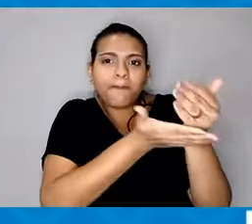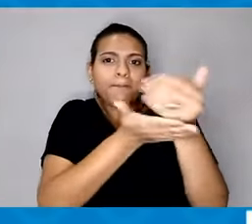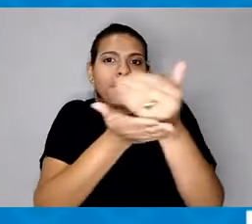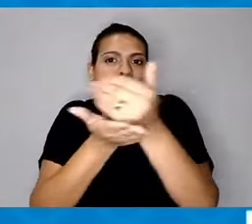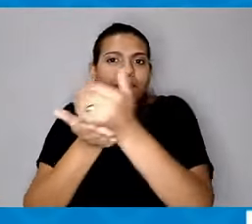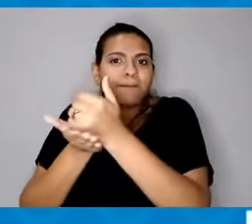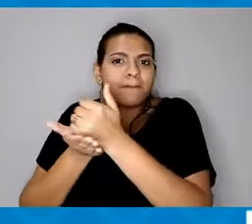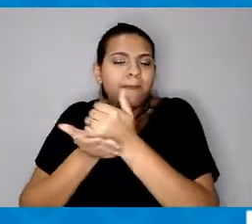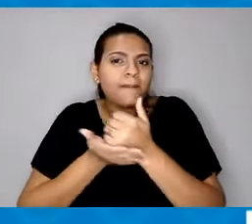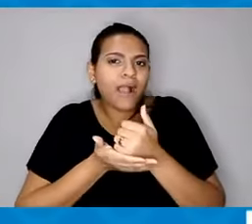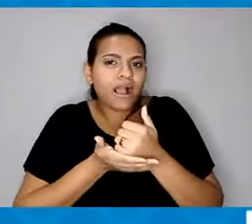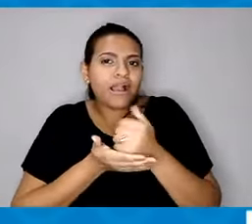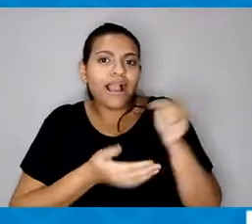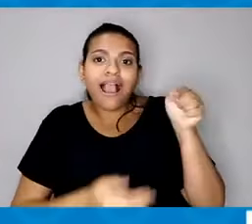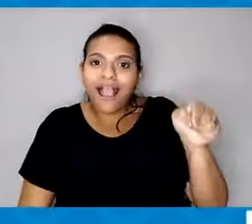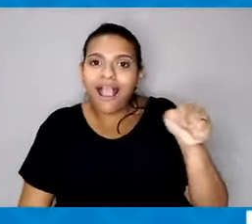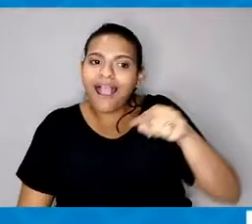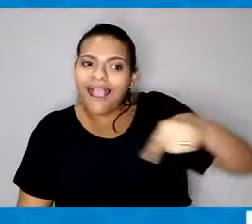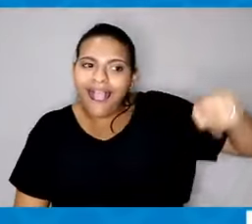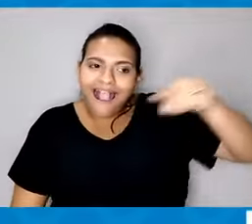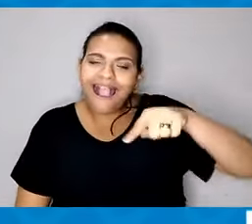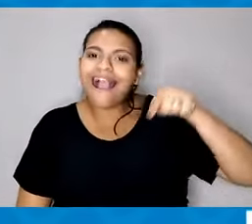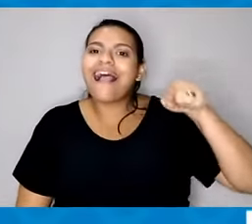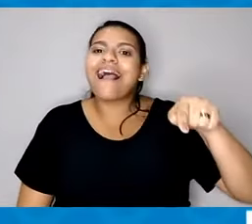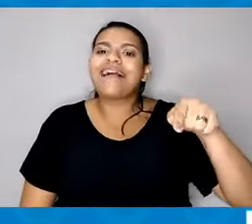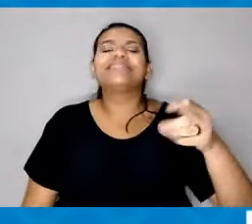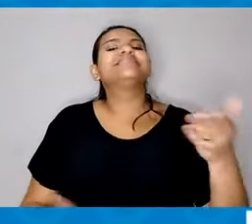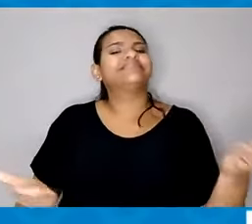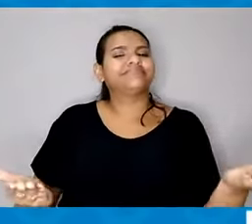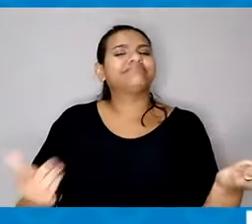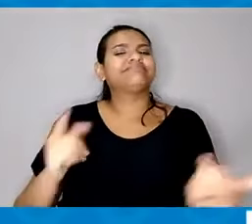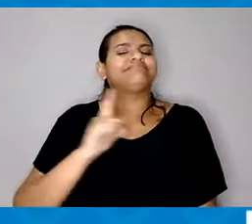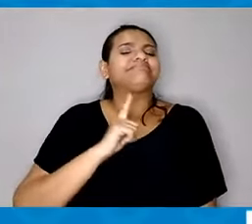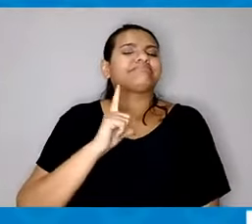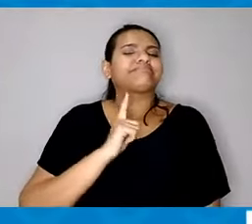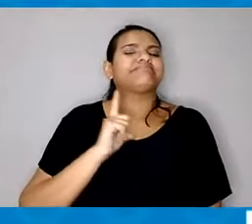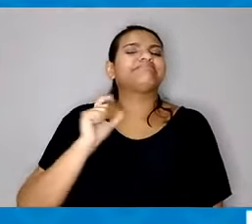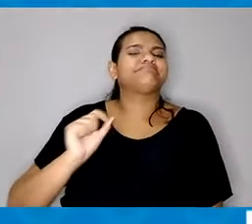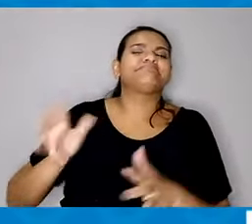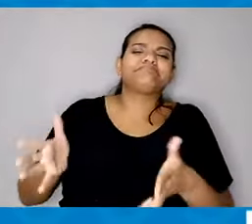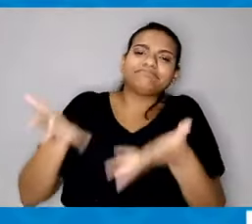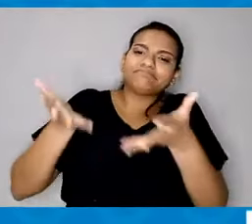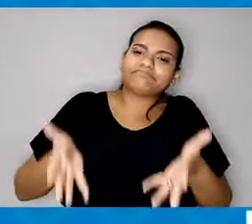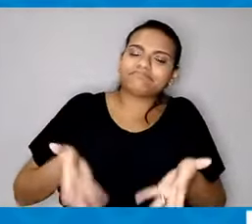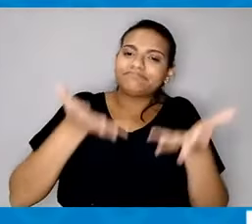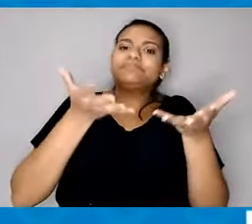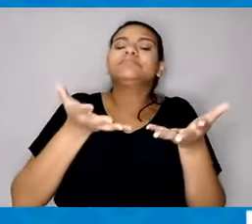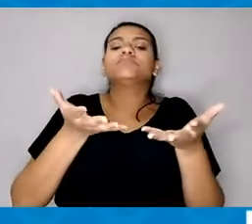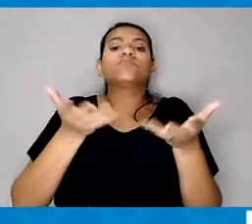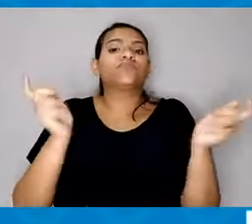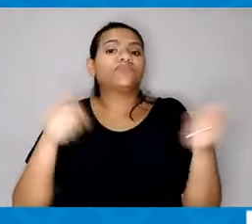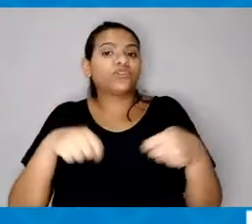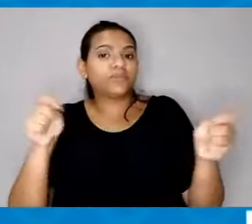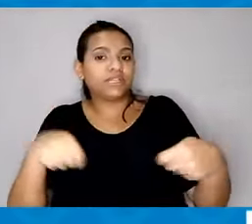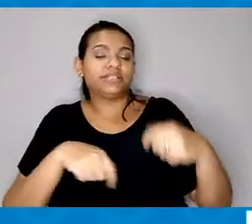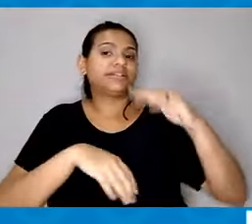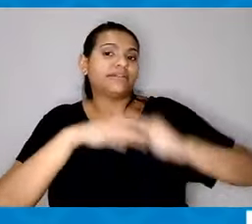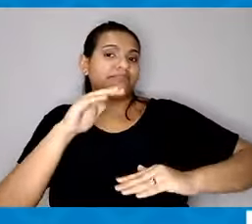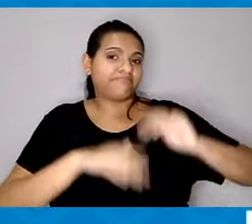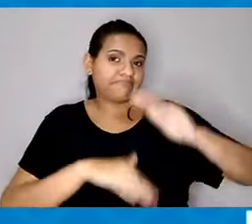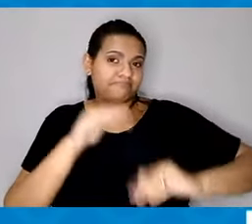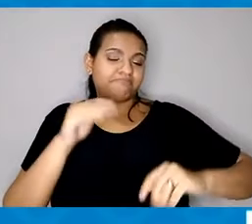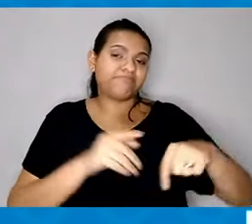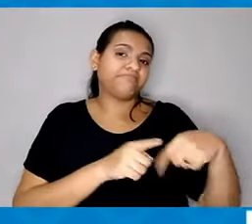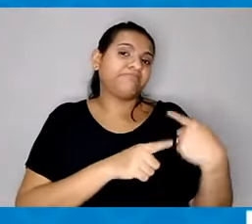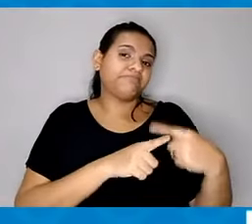participantes ali, ou seja, que competências e habilidades eu estou incentivando nas pessoas, porque eu posso prover algum tipo de avaliação